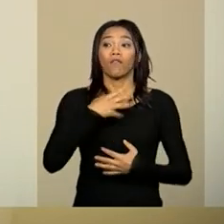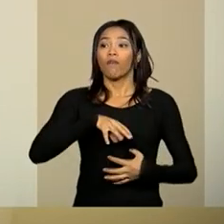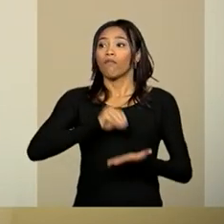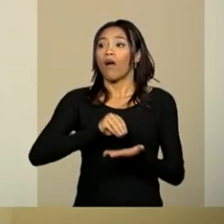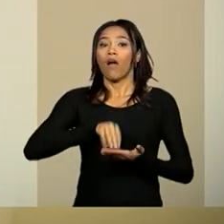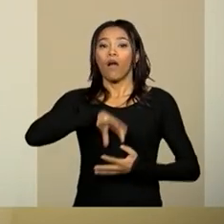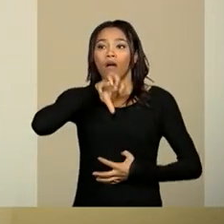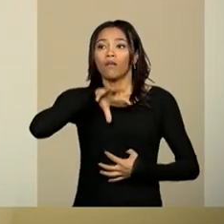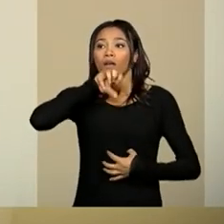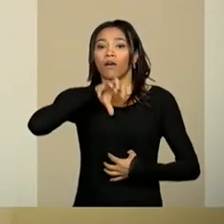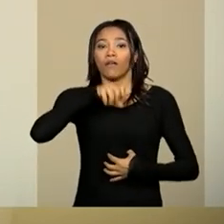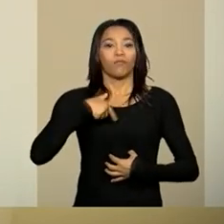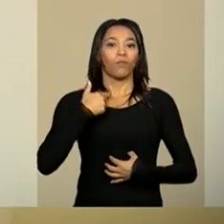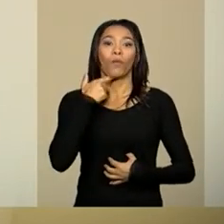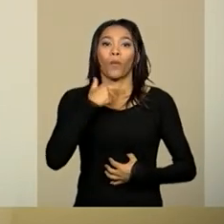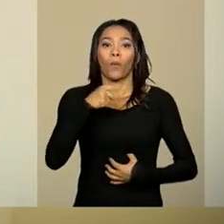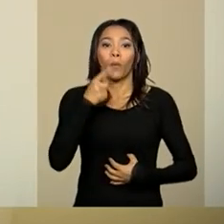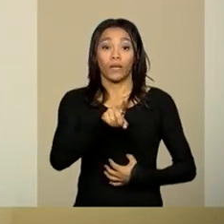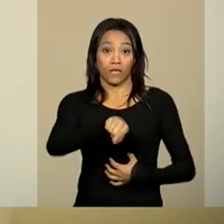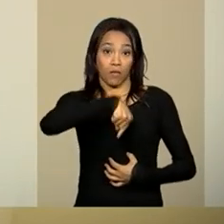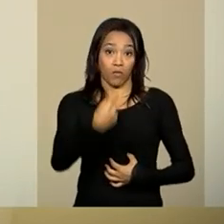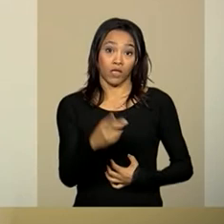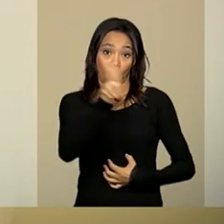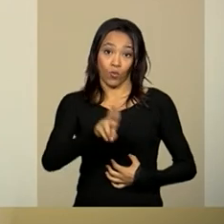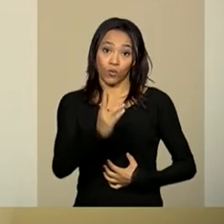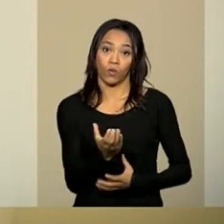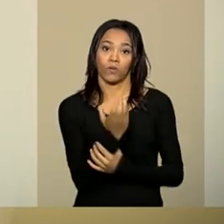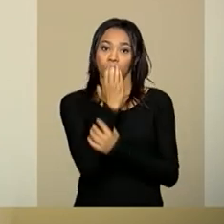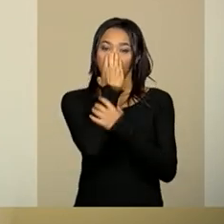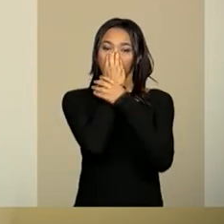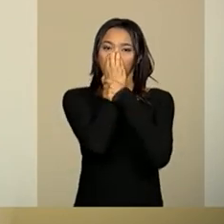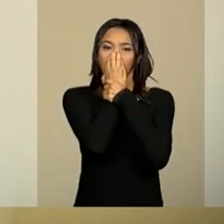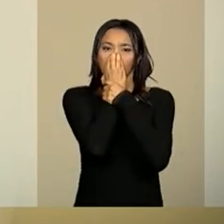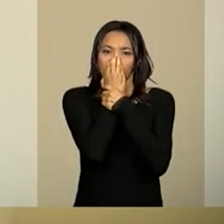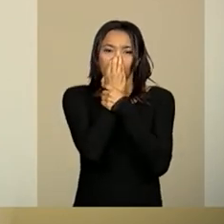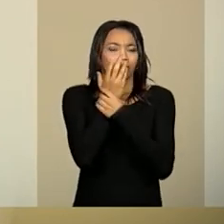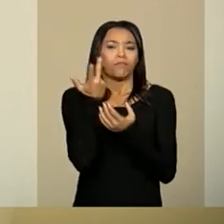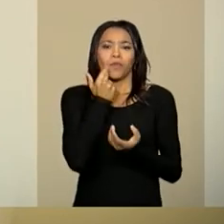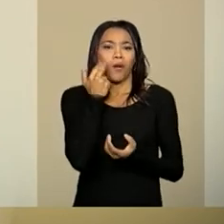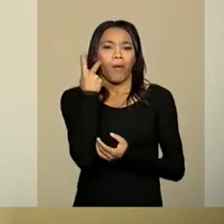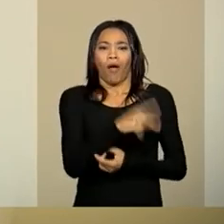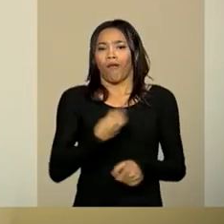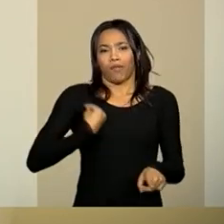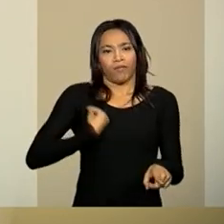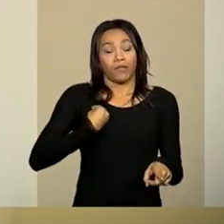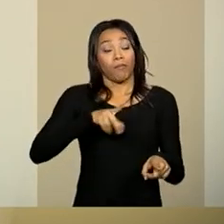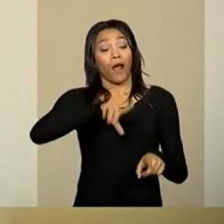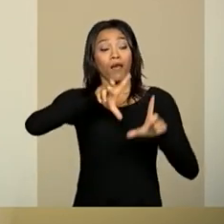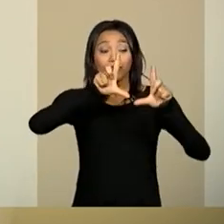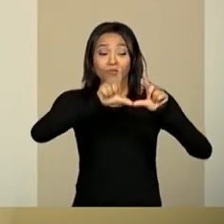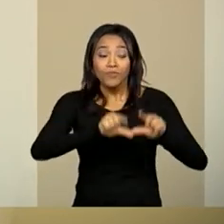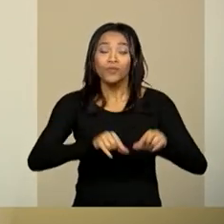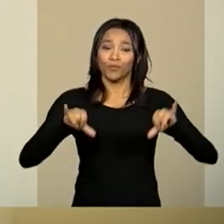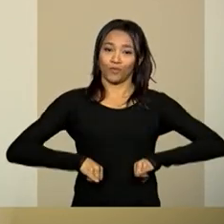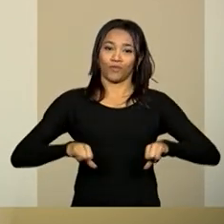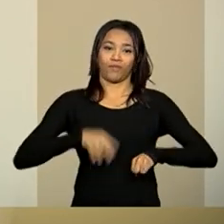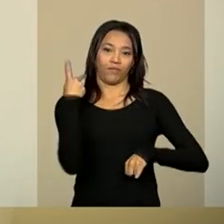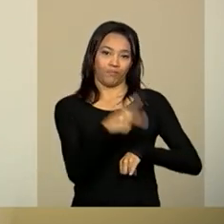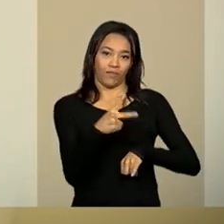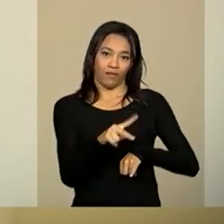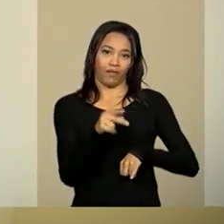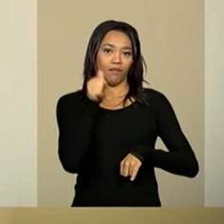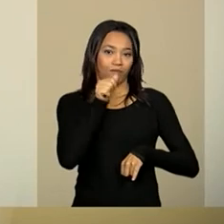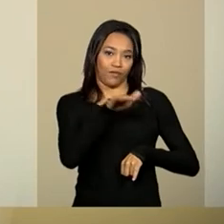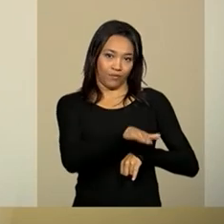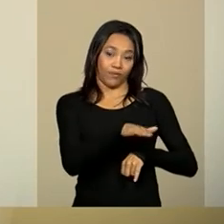falta de ar desde então uso do nebulizador faz parte da rotina da família para amenizar os efeitos da doença